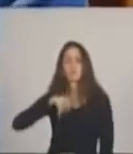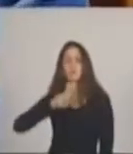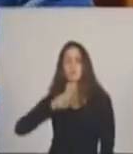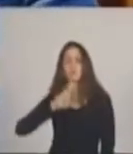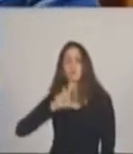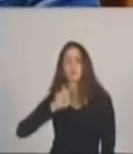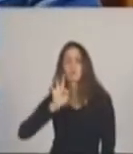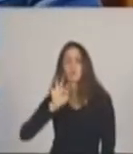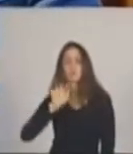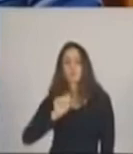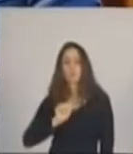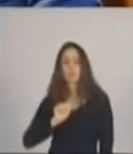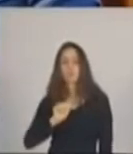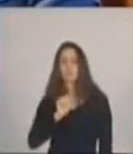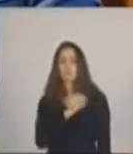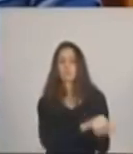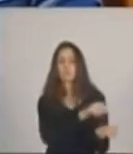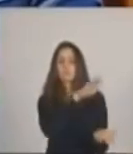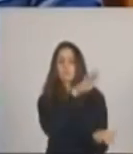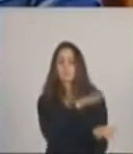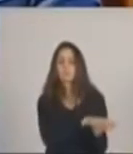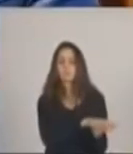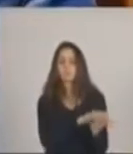inclusive deixando claro que a multa